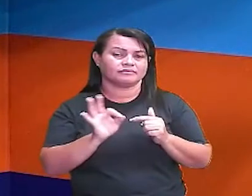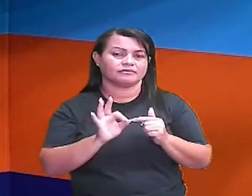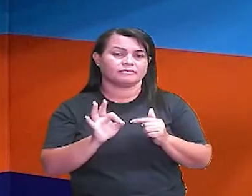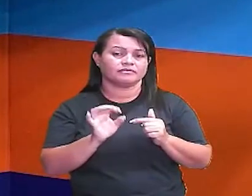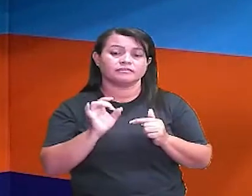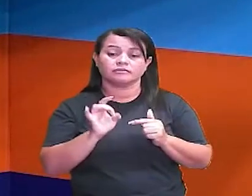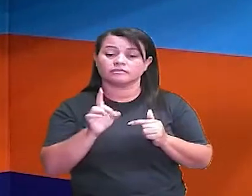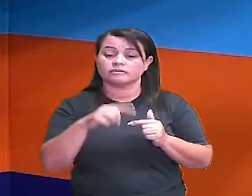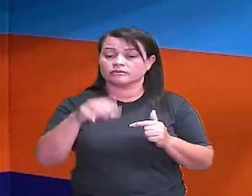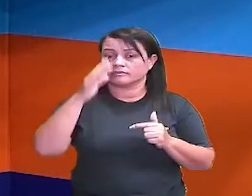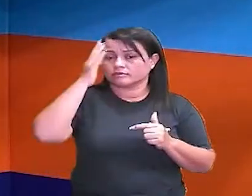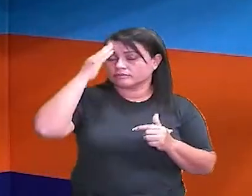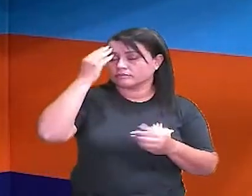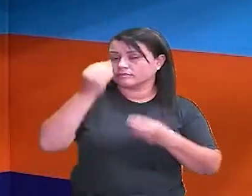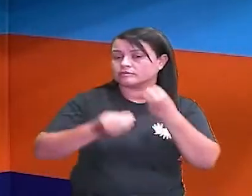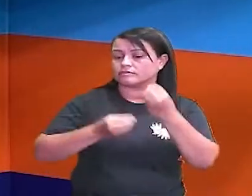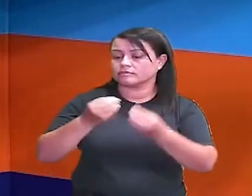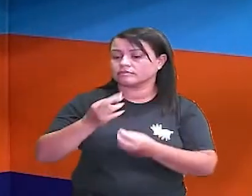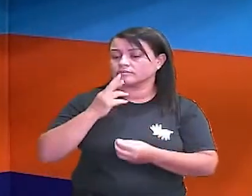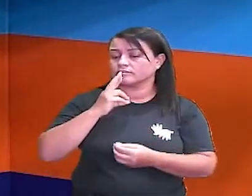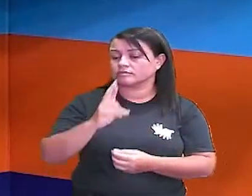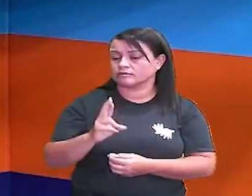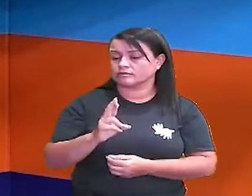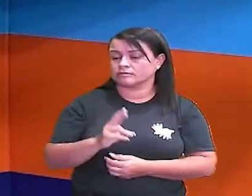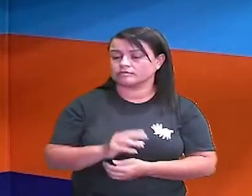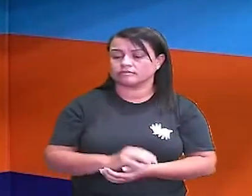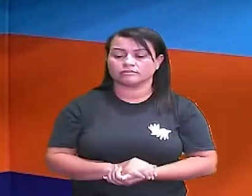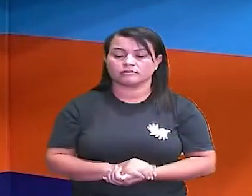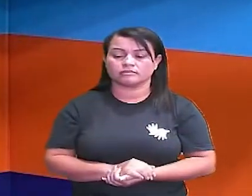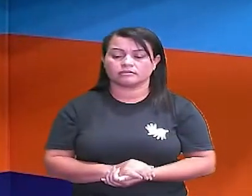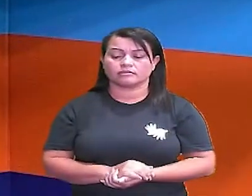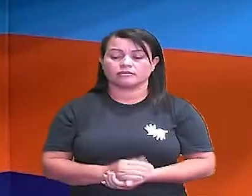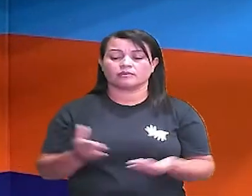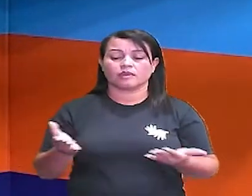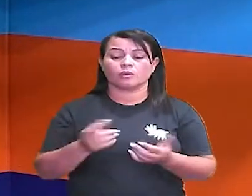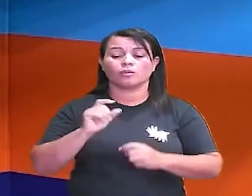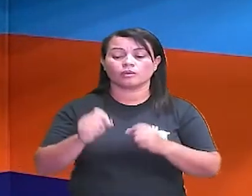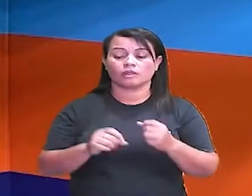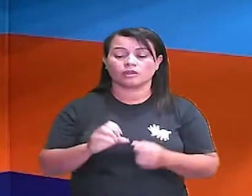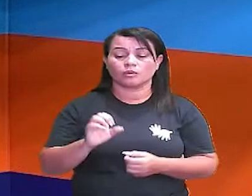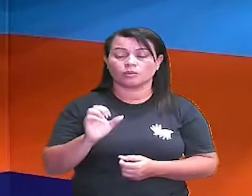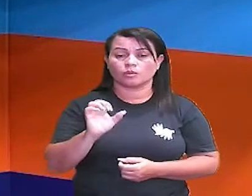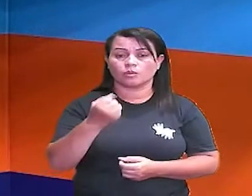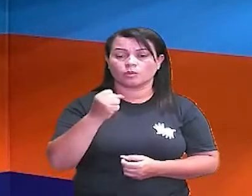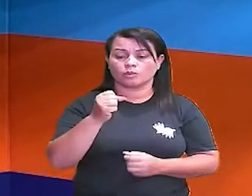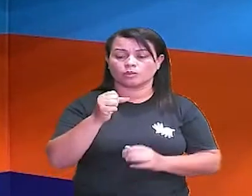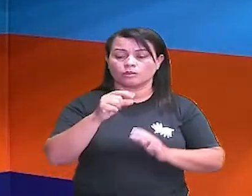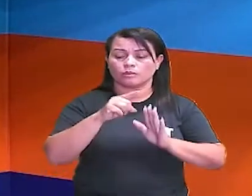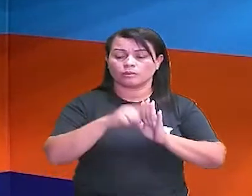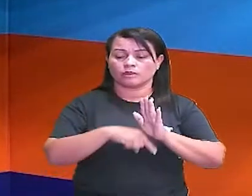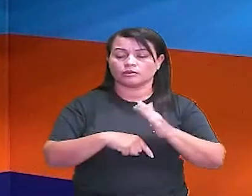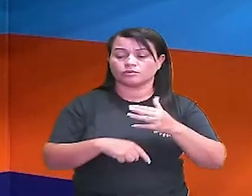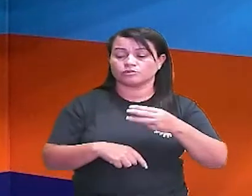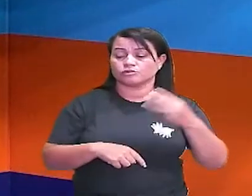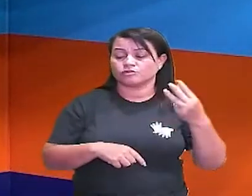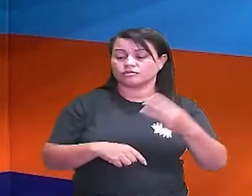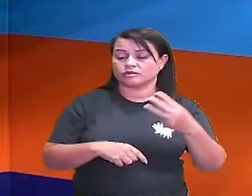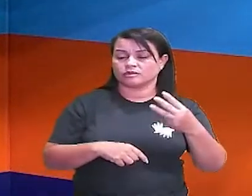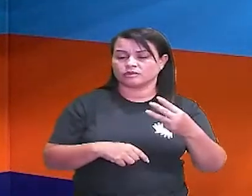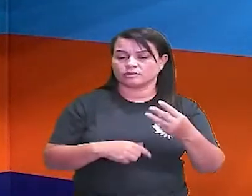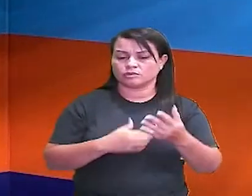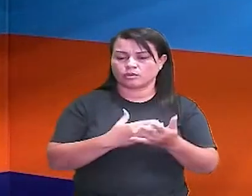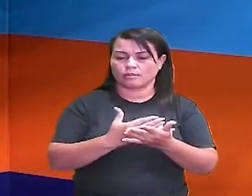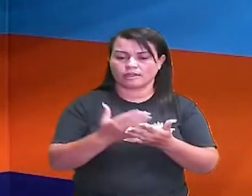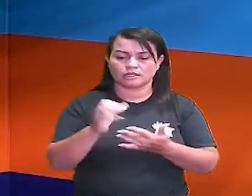uma forma da gente fazer as subtrações. Agora a gente vai fazer 8 menos 3. A gente começa